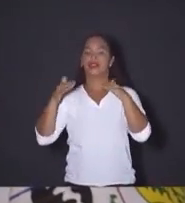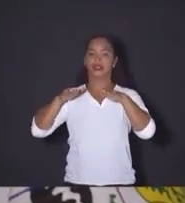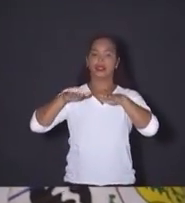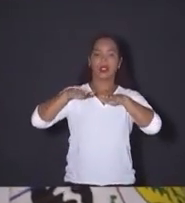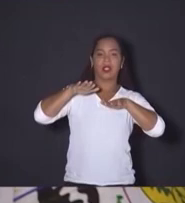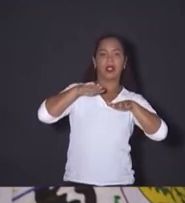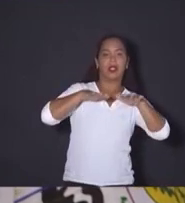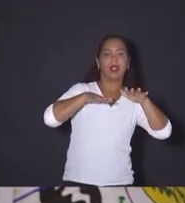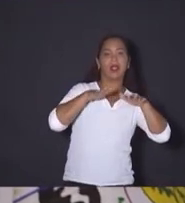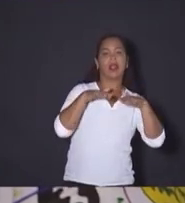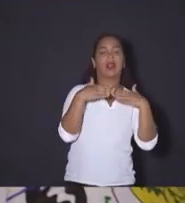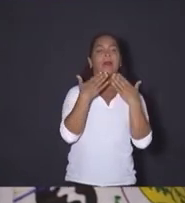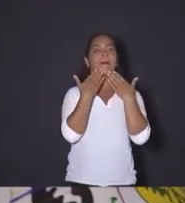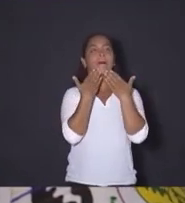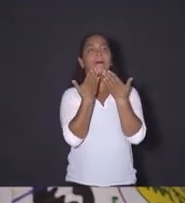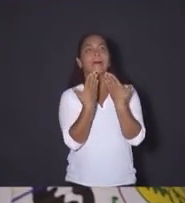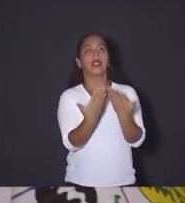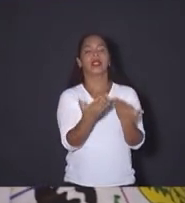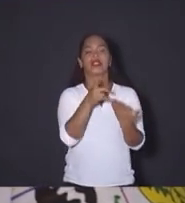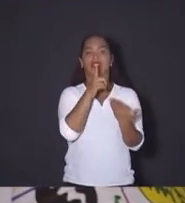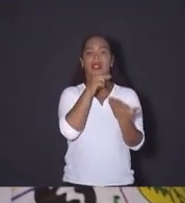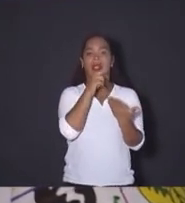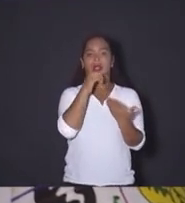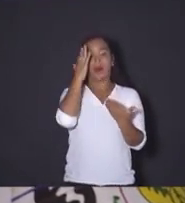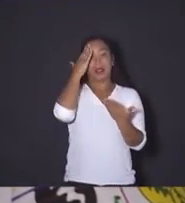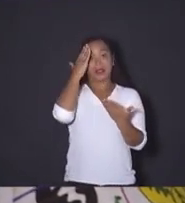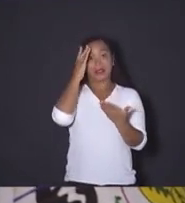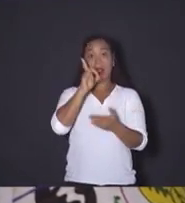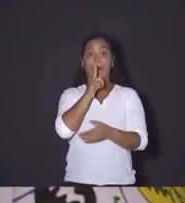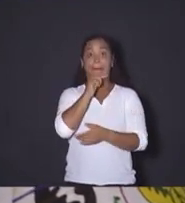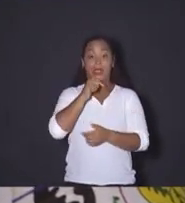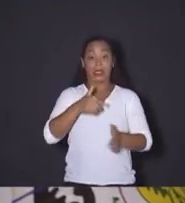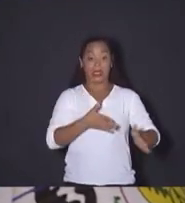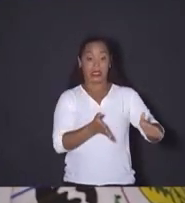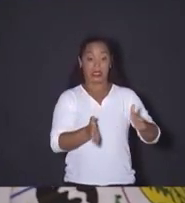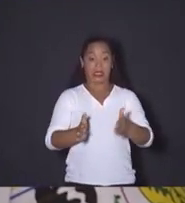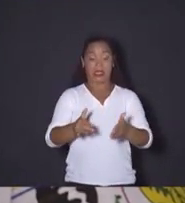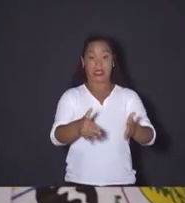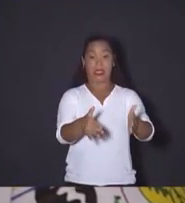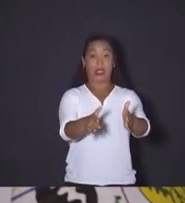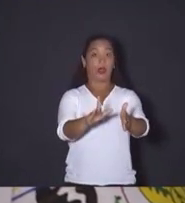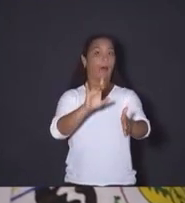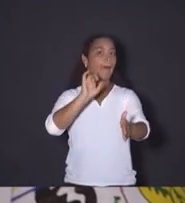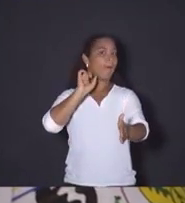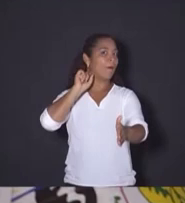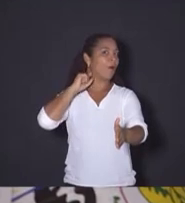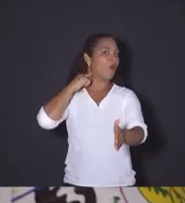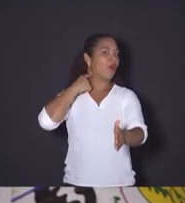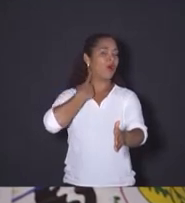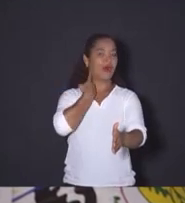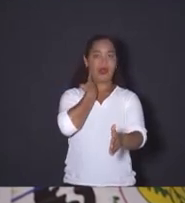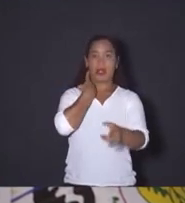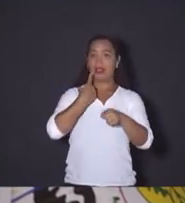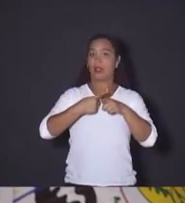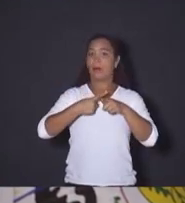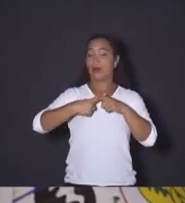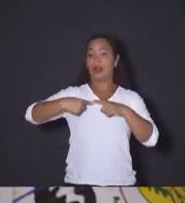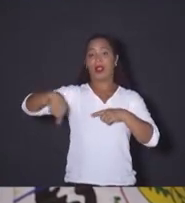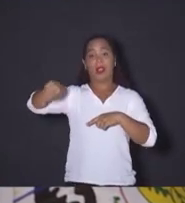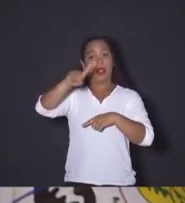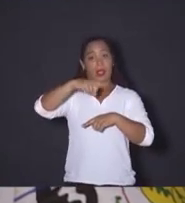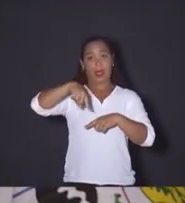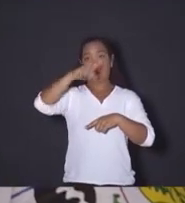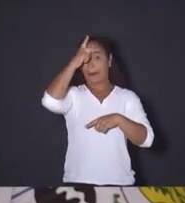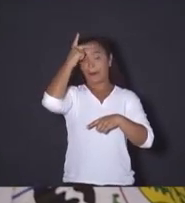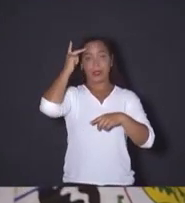que não nos falte água a gente sabe que a maioria dos rios que nos rodeia estão poluídos né porque a maioria das pessoas não compreende que um dia